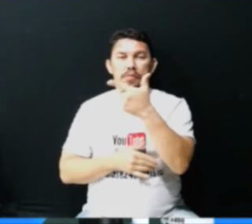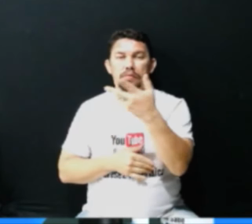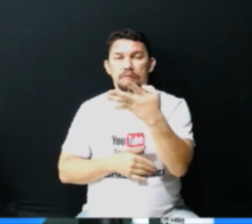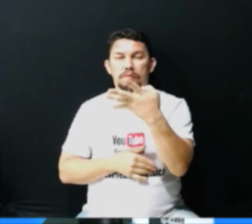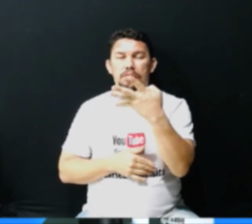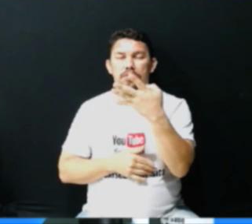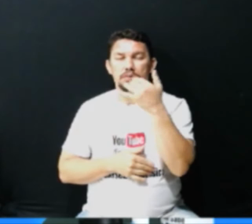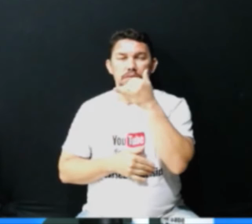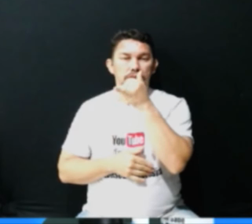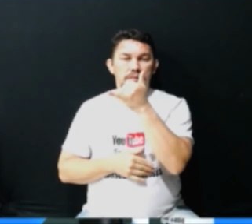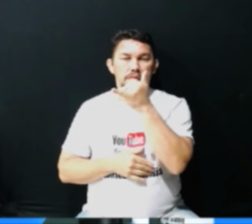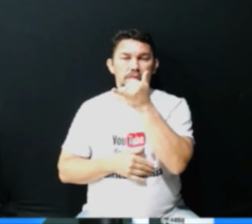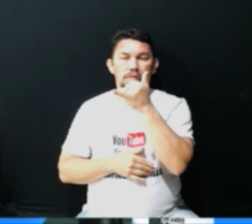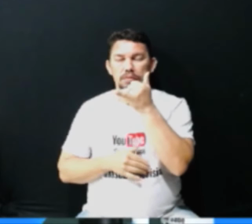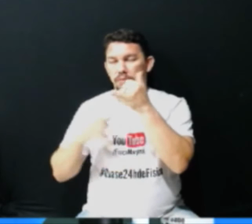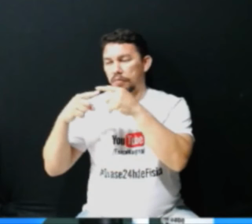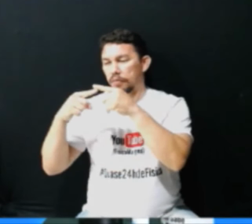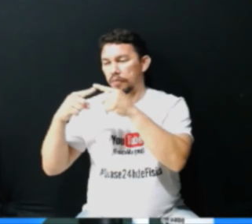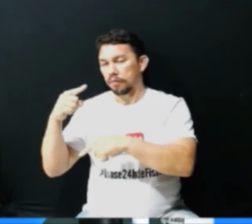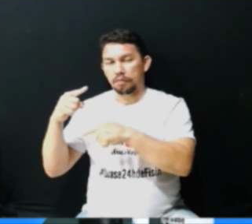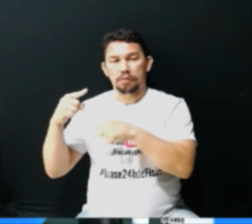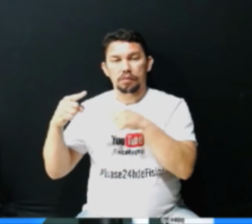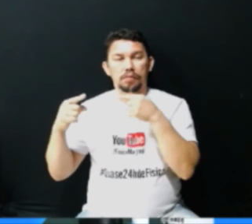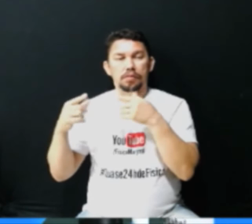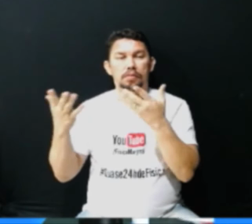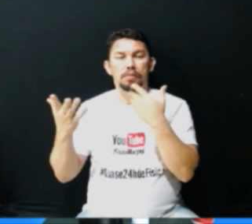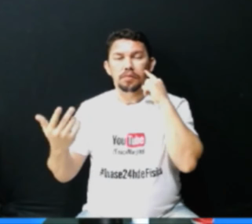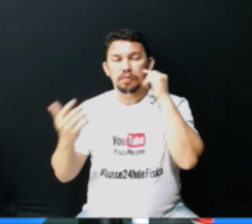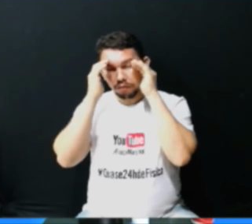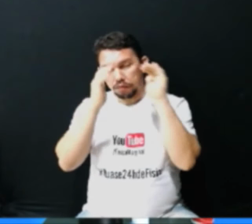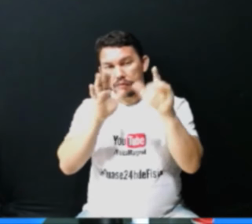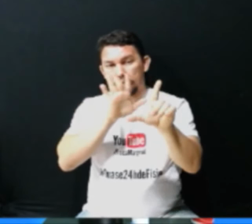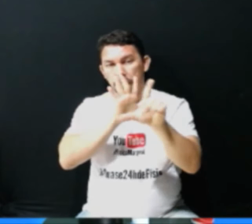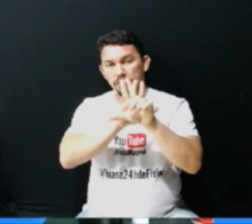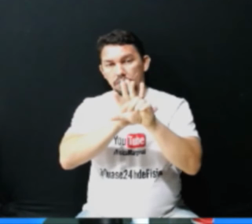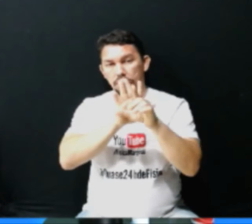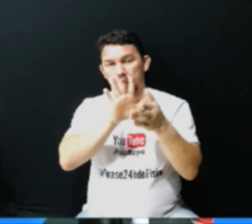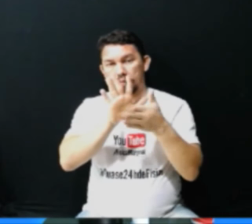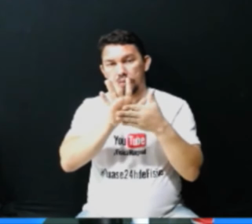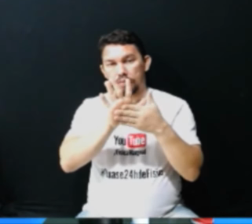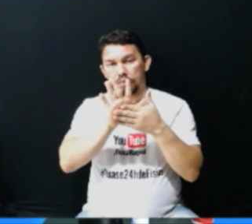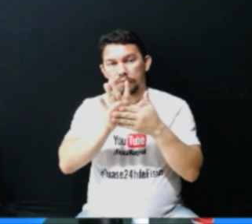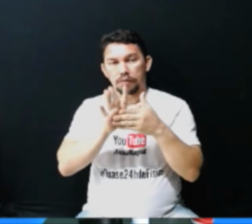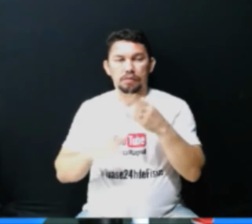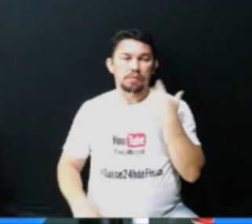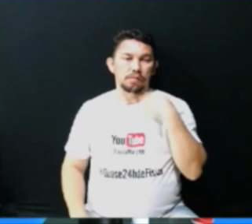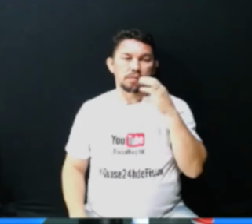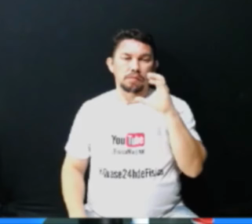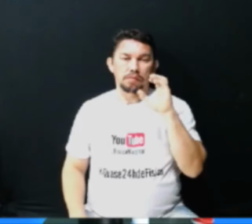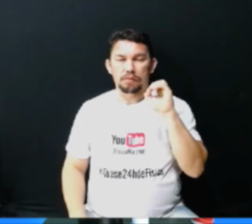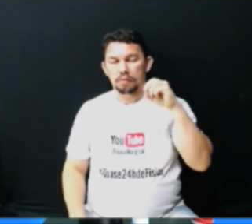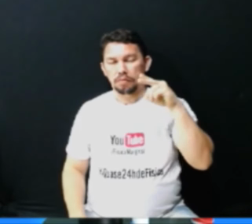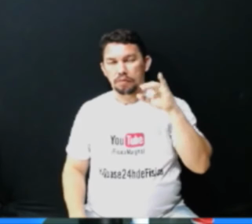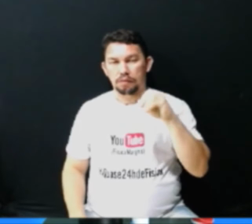a corrente caiu, obedecendo aí ao que nós chamamos de lei de Ohm, tá? E se você somar a corrente que passa aqui, mais